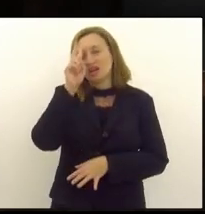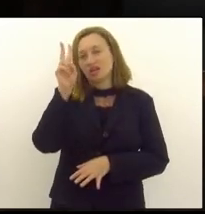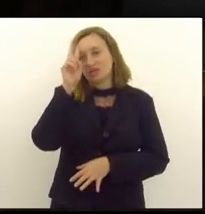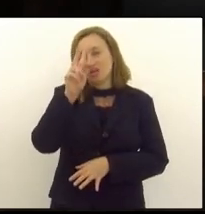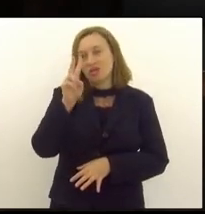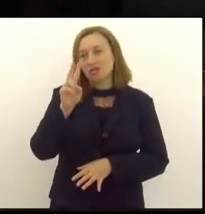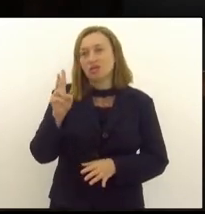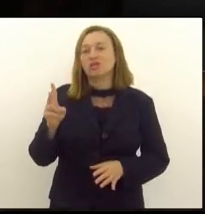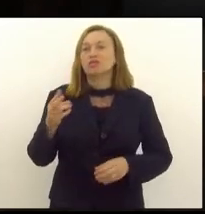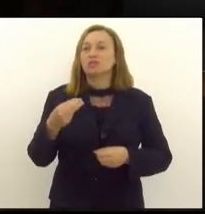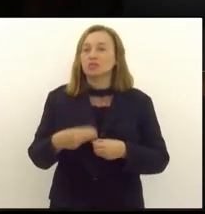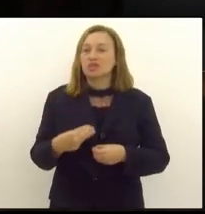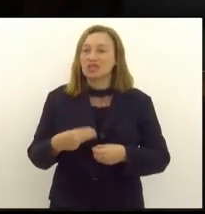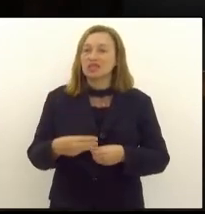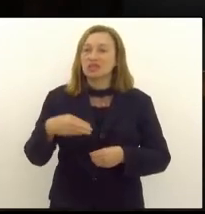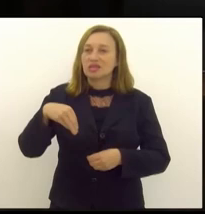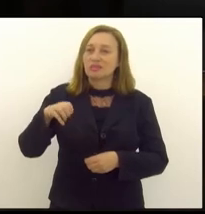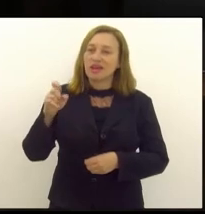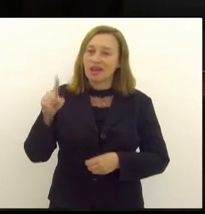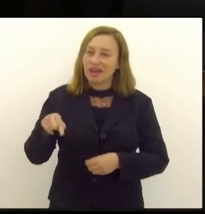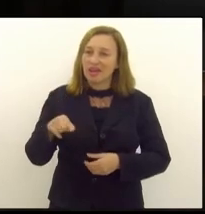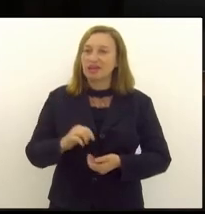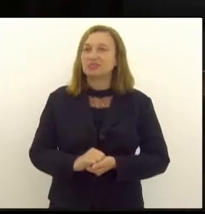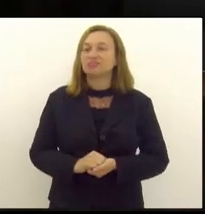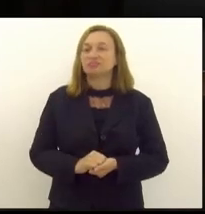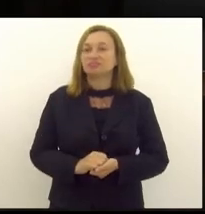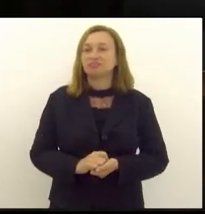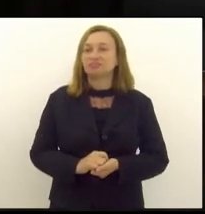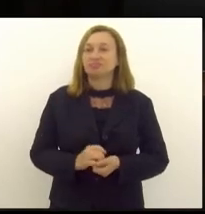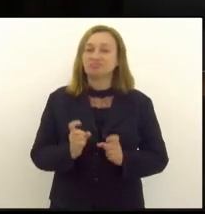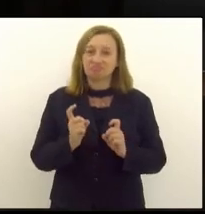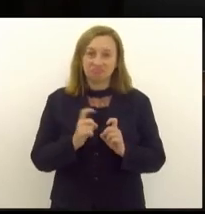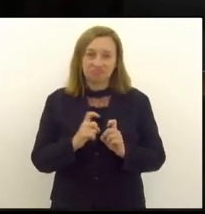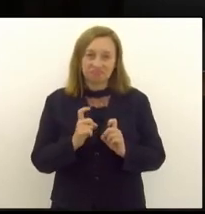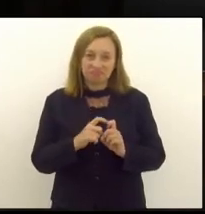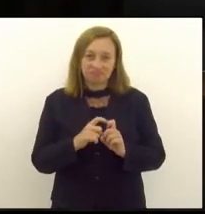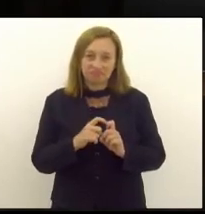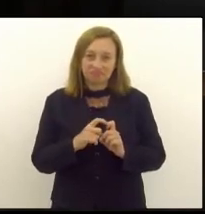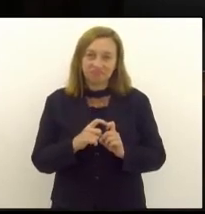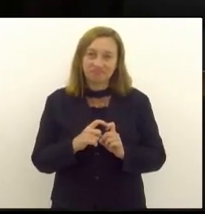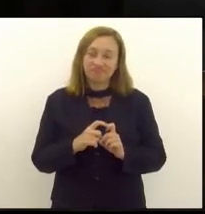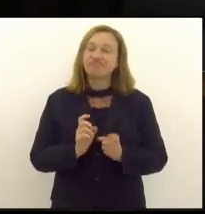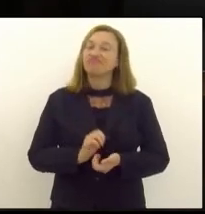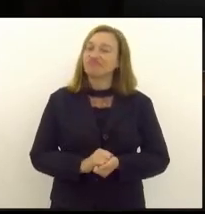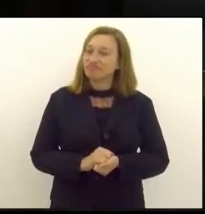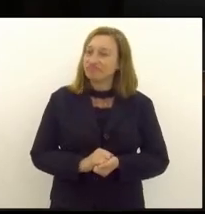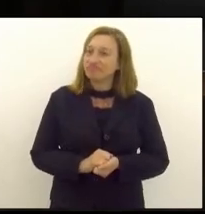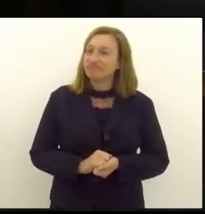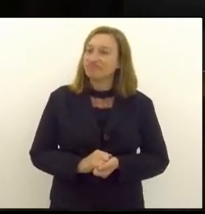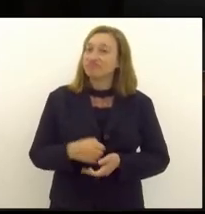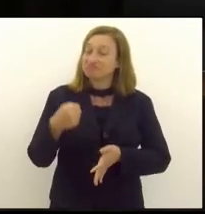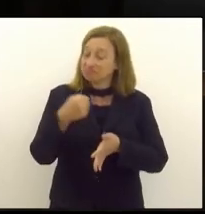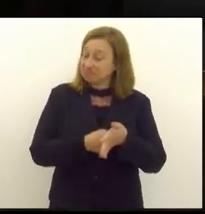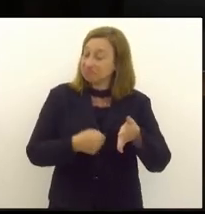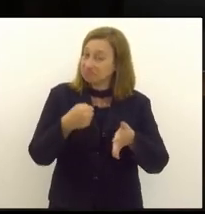que marca a história do município de Macaé, uma médica sempre